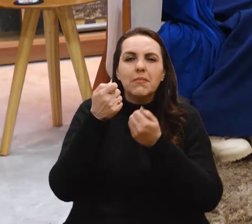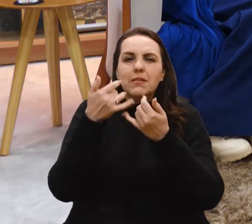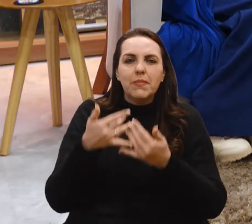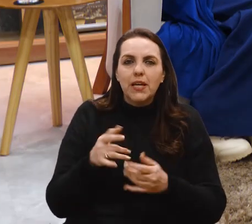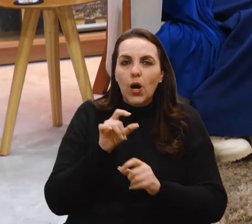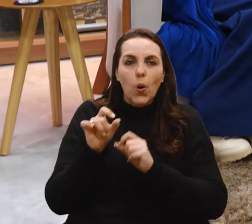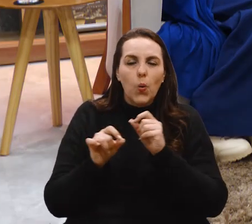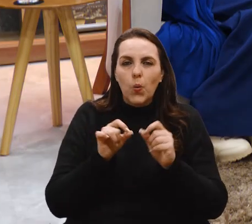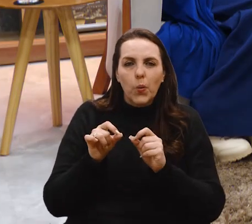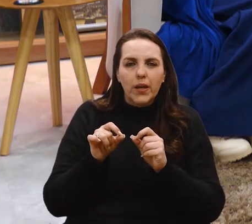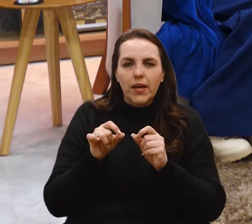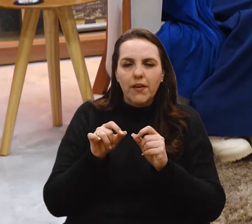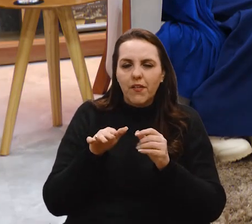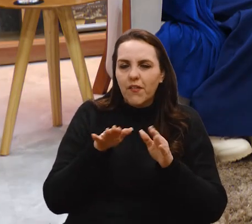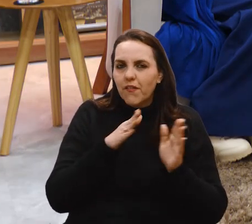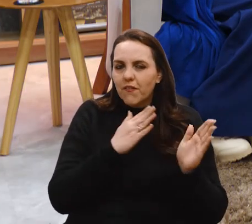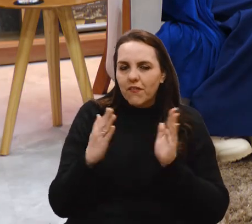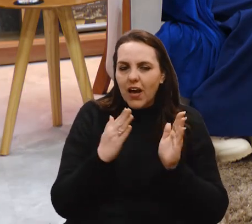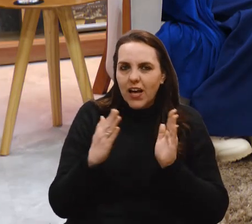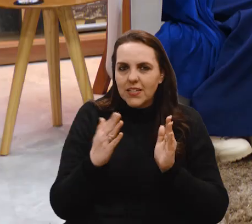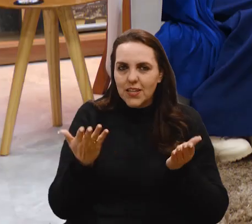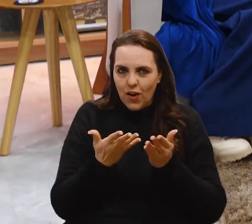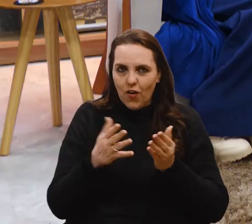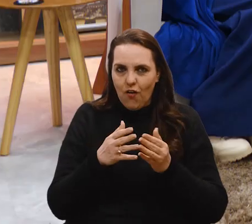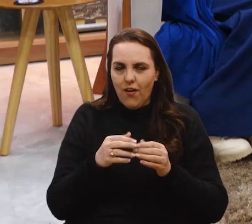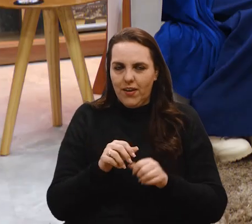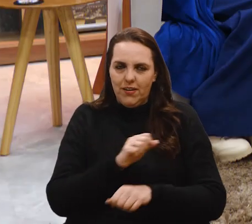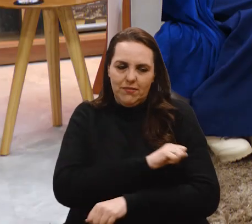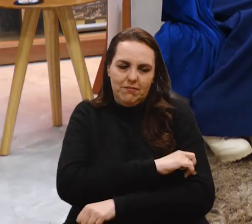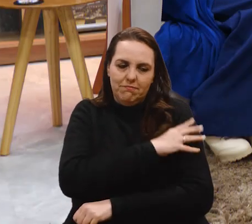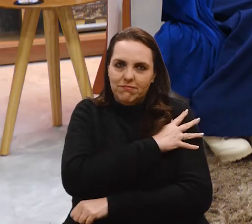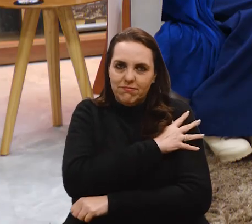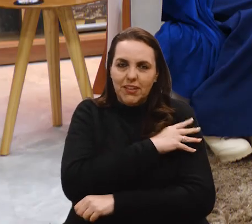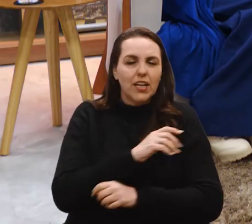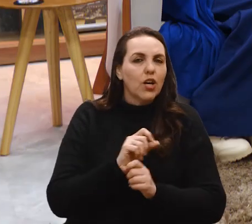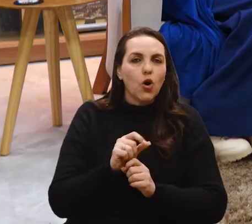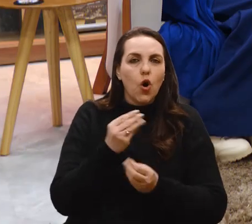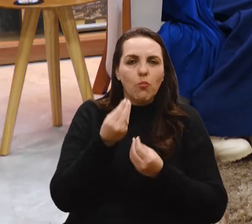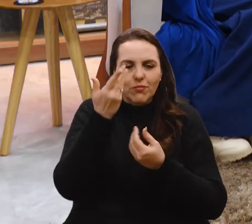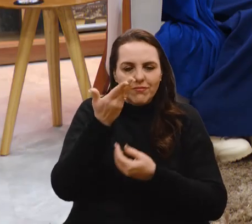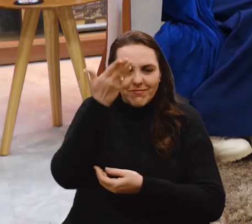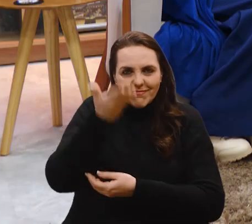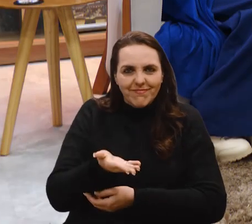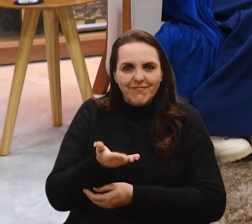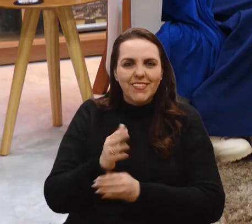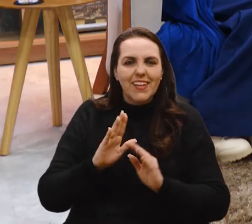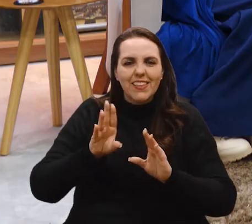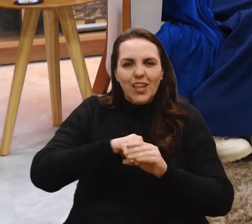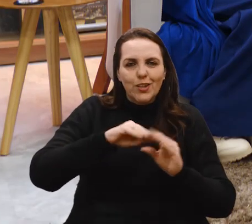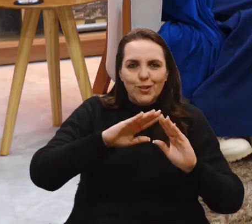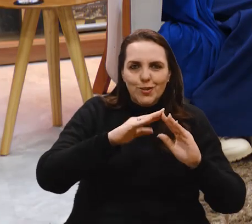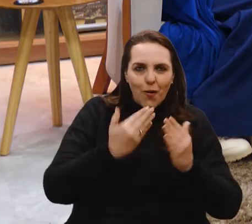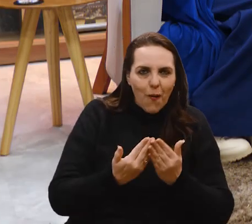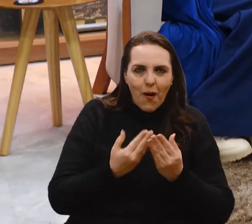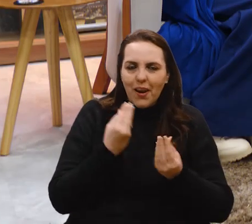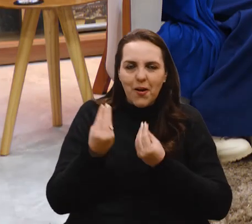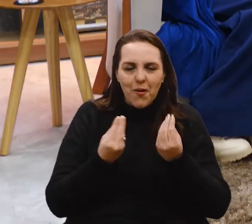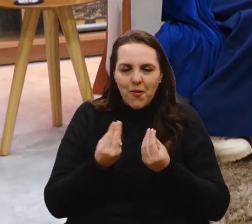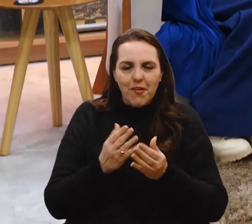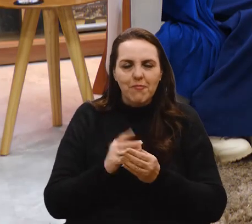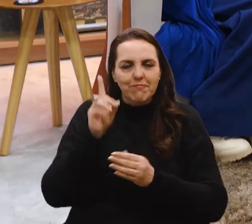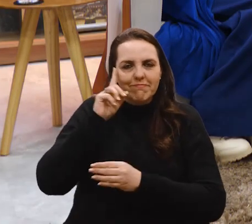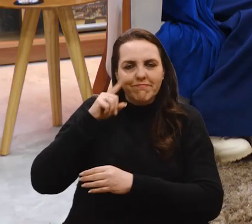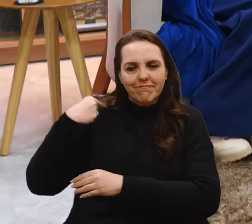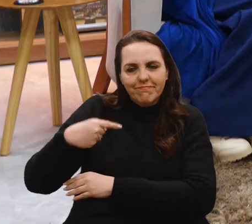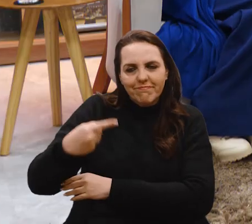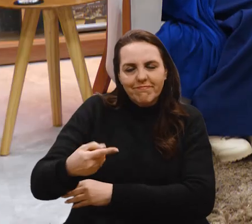fase, em que grau de ensino tu está agora, e como tu é. Como é que é lá na escola, como é que é no cotidiano